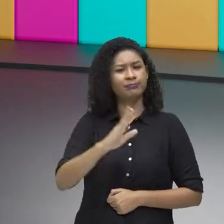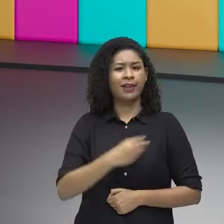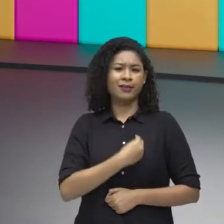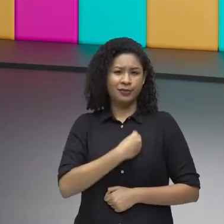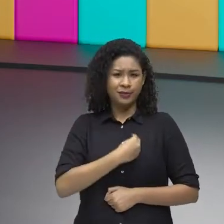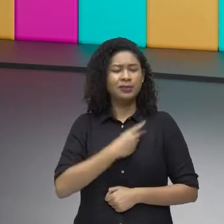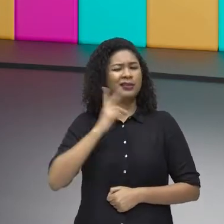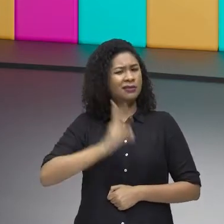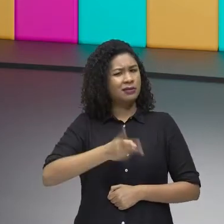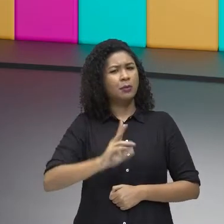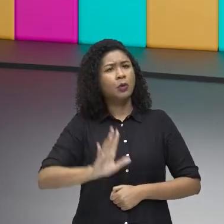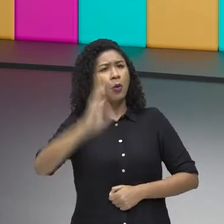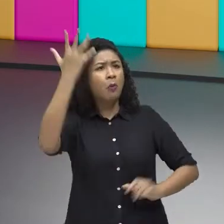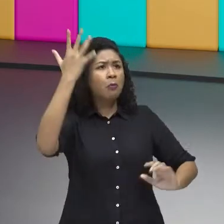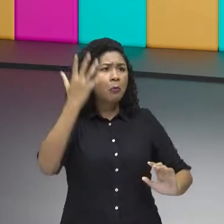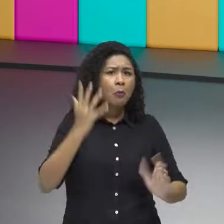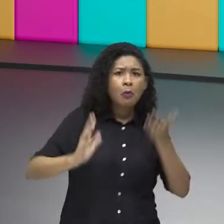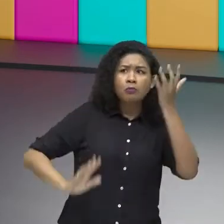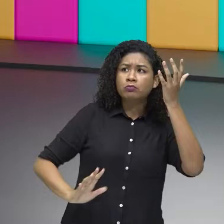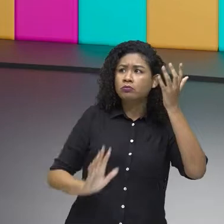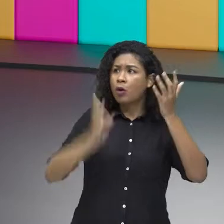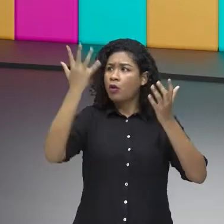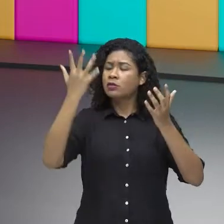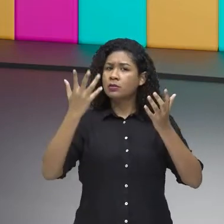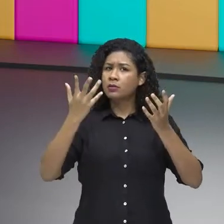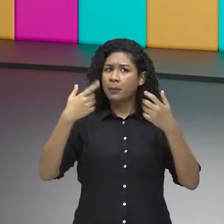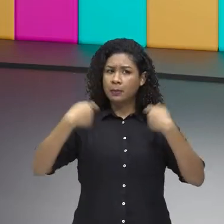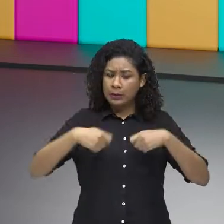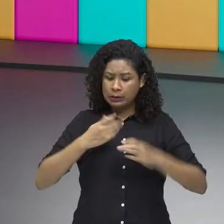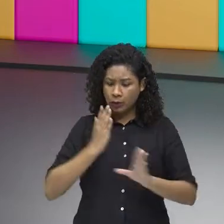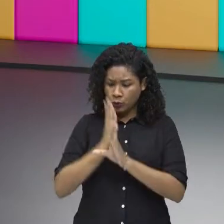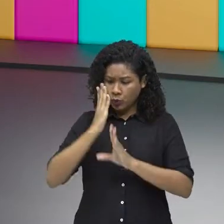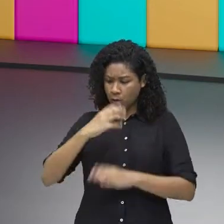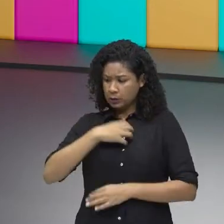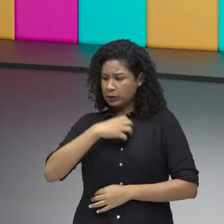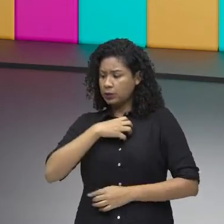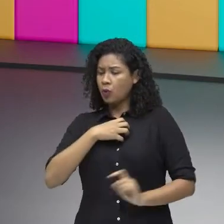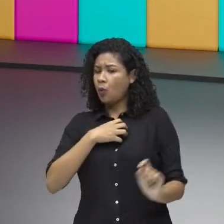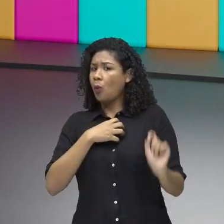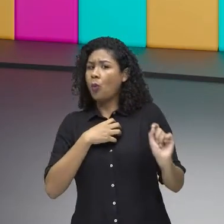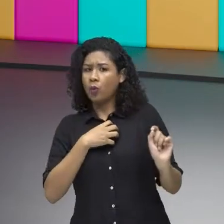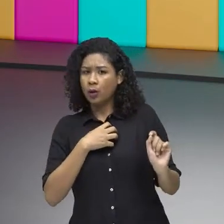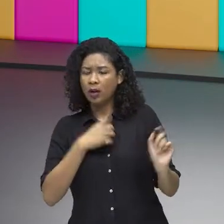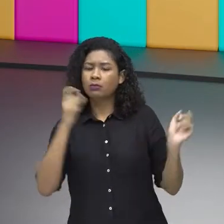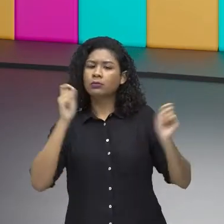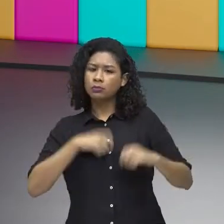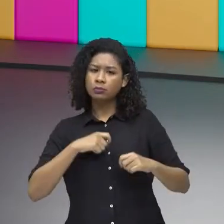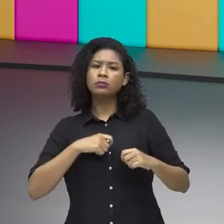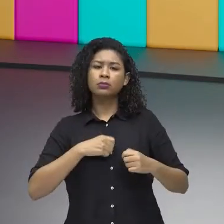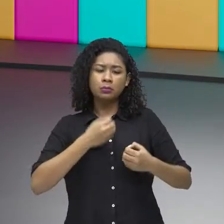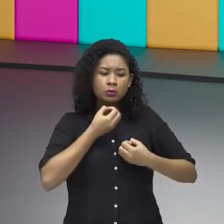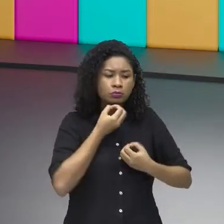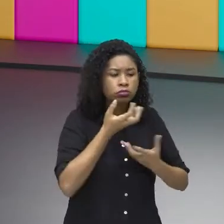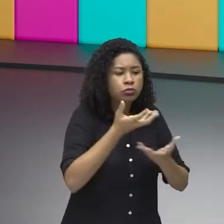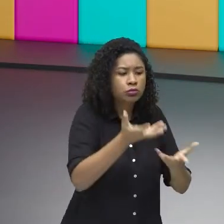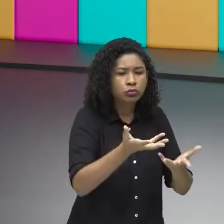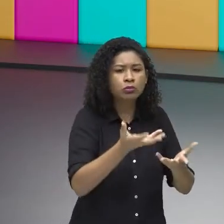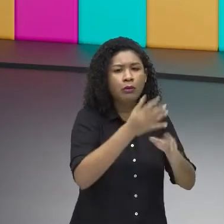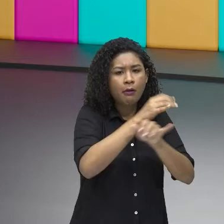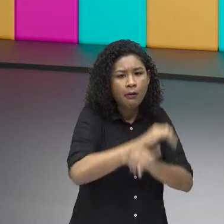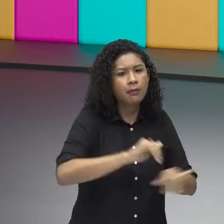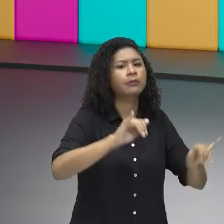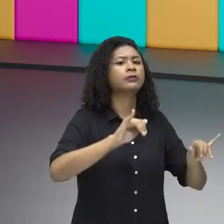que nós precisamos identificar o que nós sentimos para melhor comunicar aos outros. Então aqui vamos passar